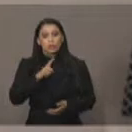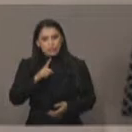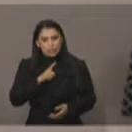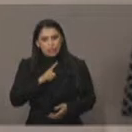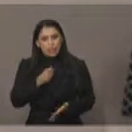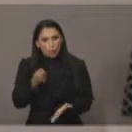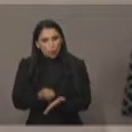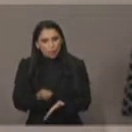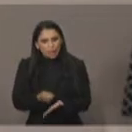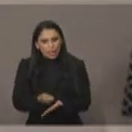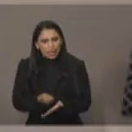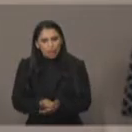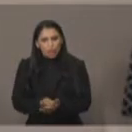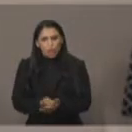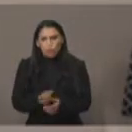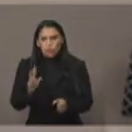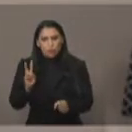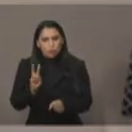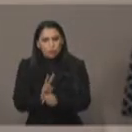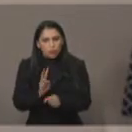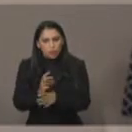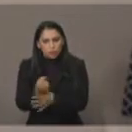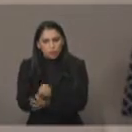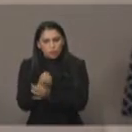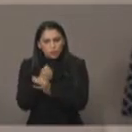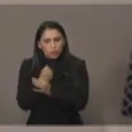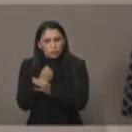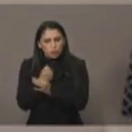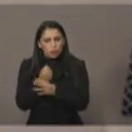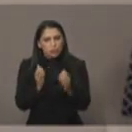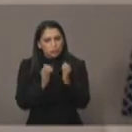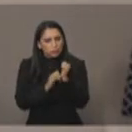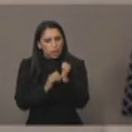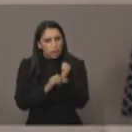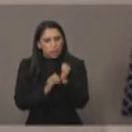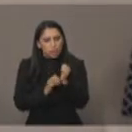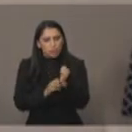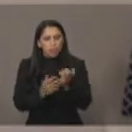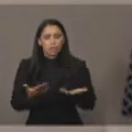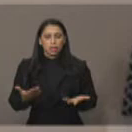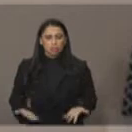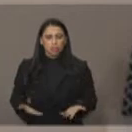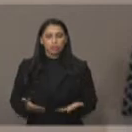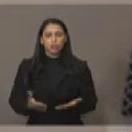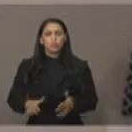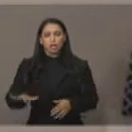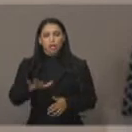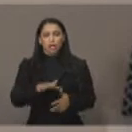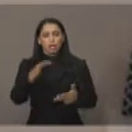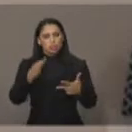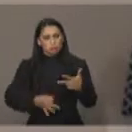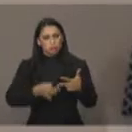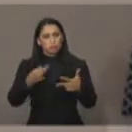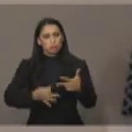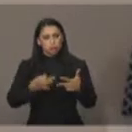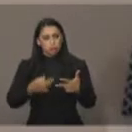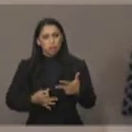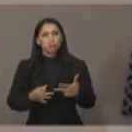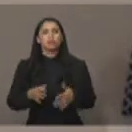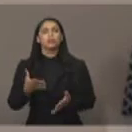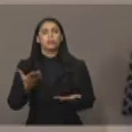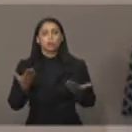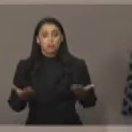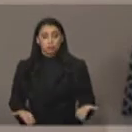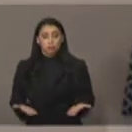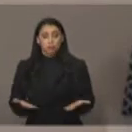suas informações e repercute diretamente nas funções e no regime jurídico das atividades desempenhadas no âmbito do SISBIN.